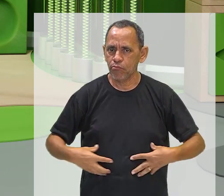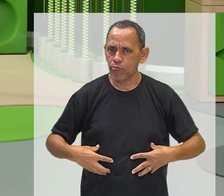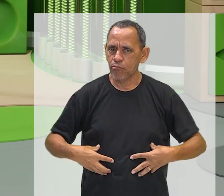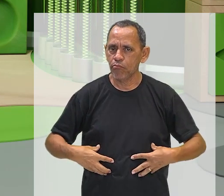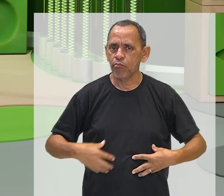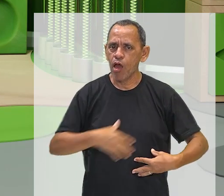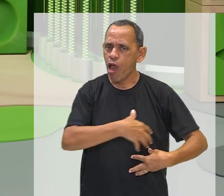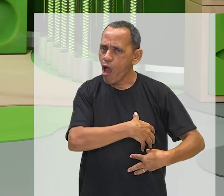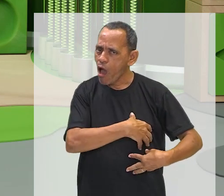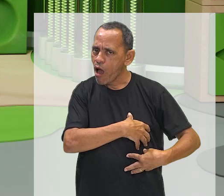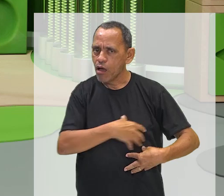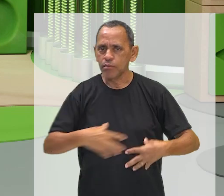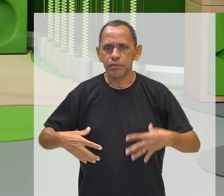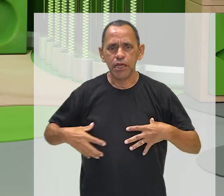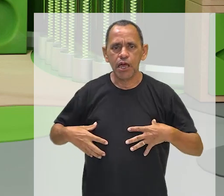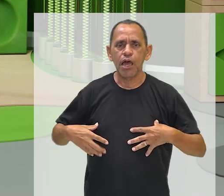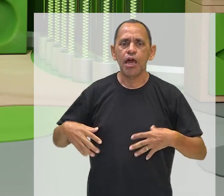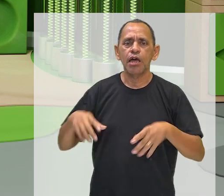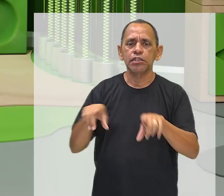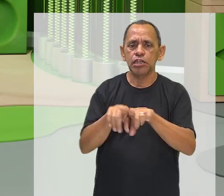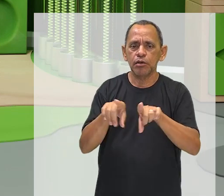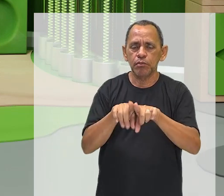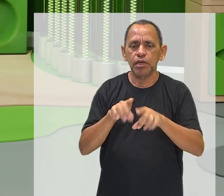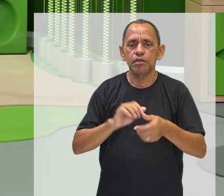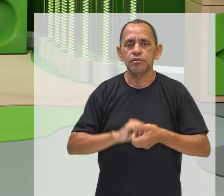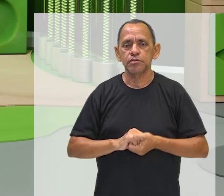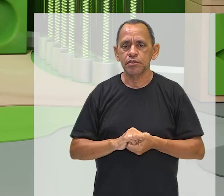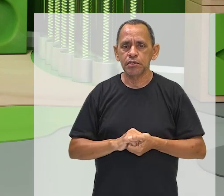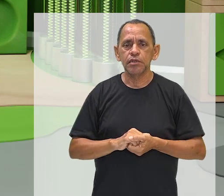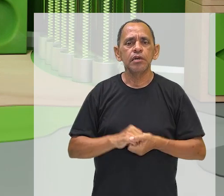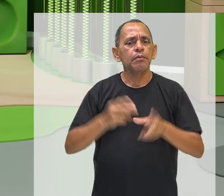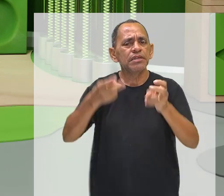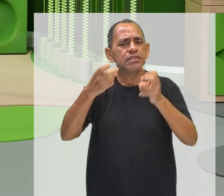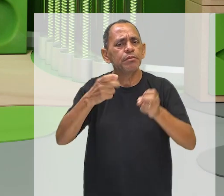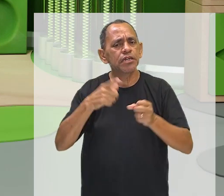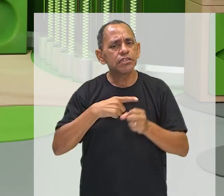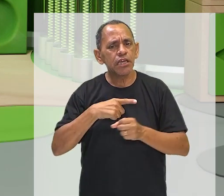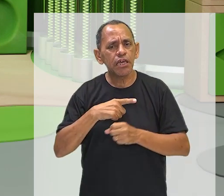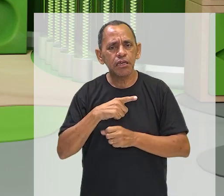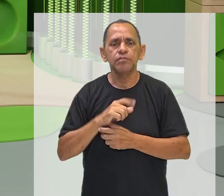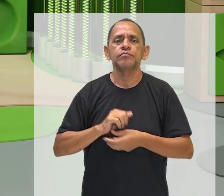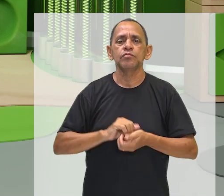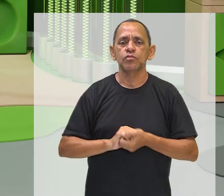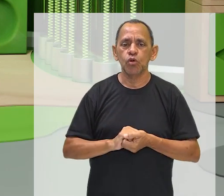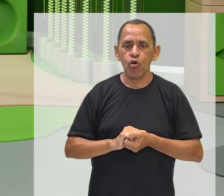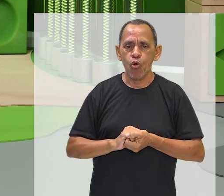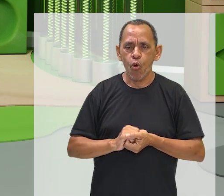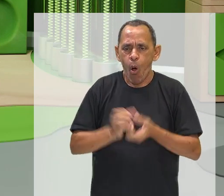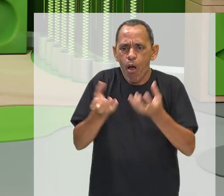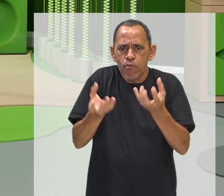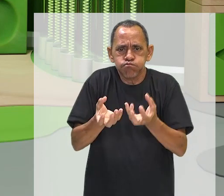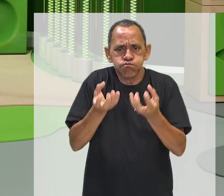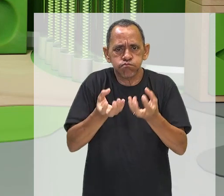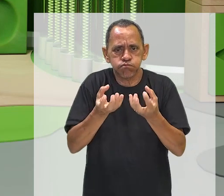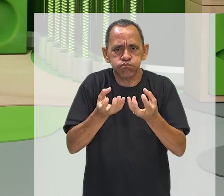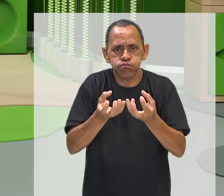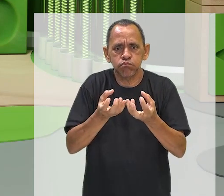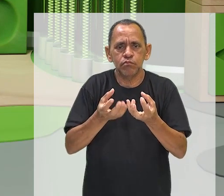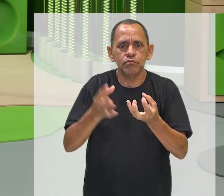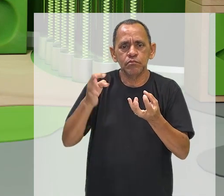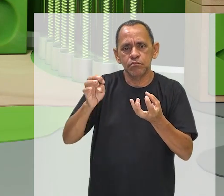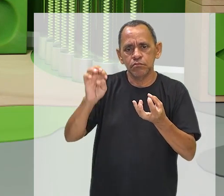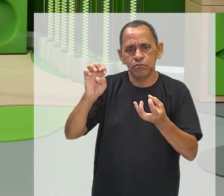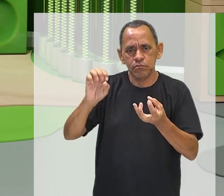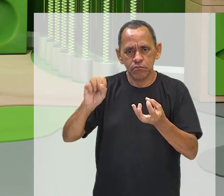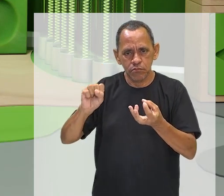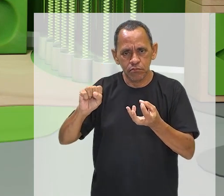Então aí, ó, girando para a gente conseguir visualizar, nós temos lá os testículos, né, que vão justamente produzir os espermatozoides